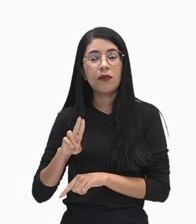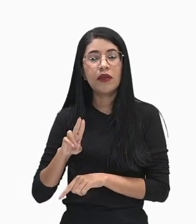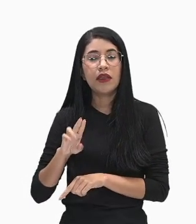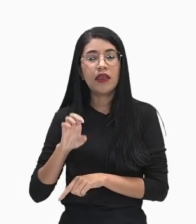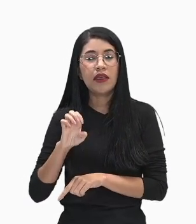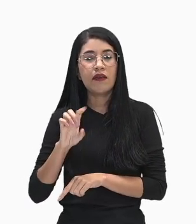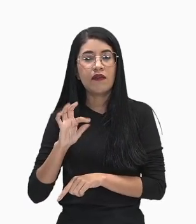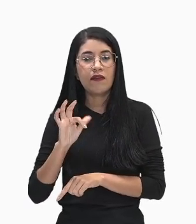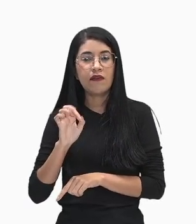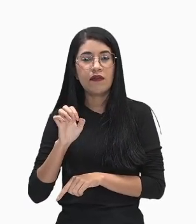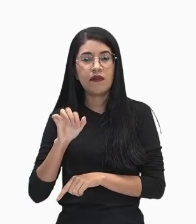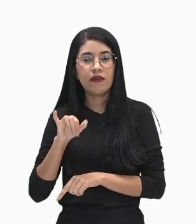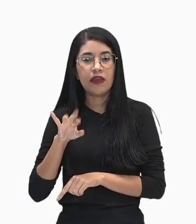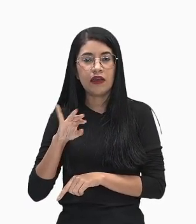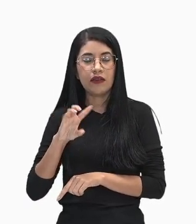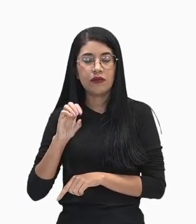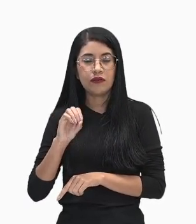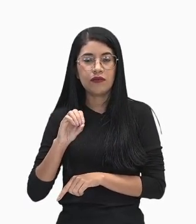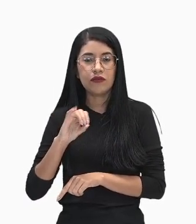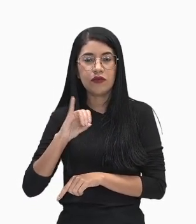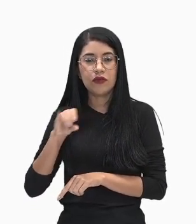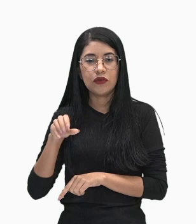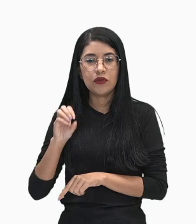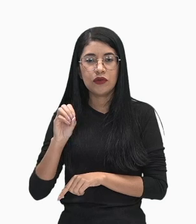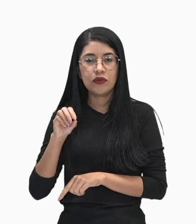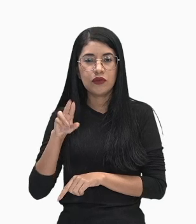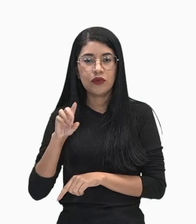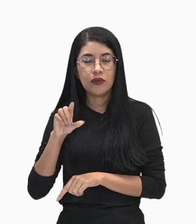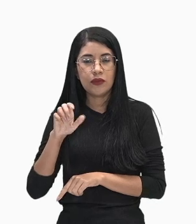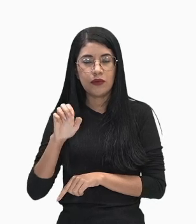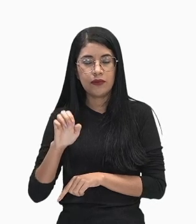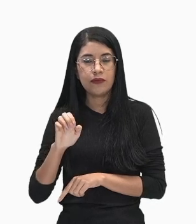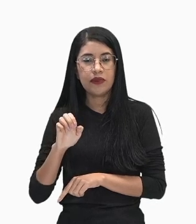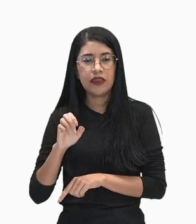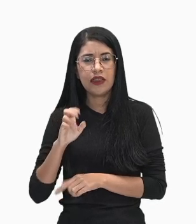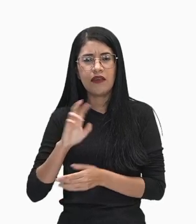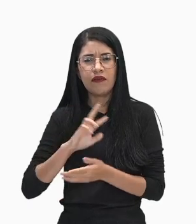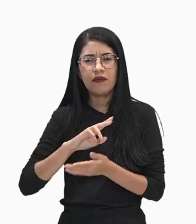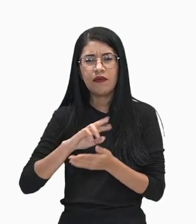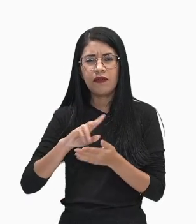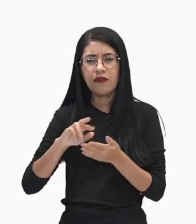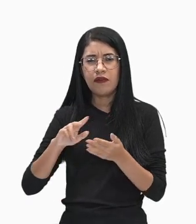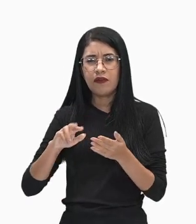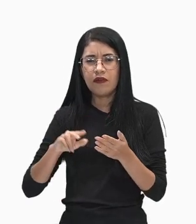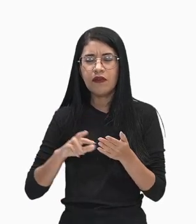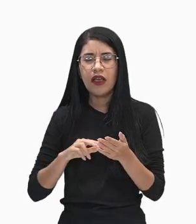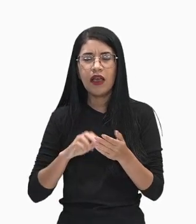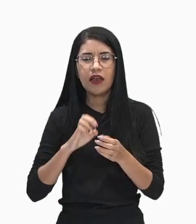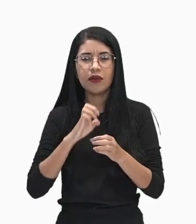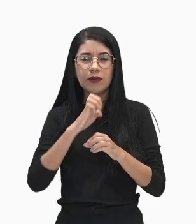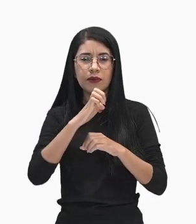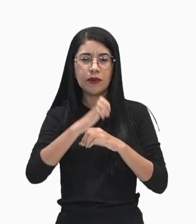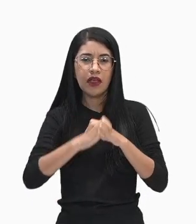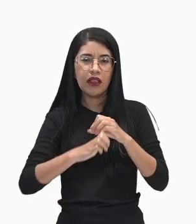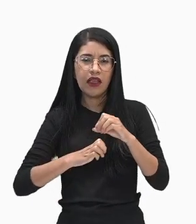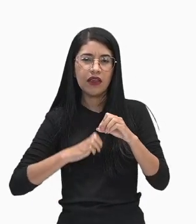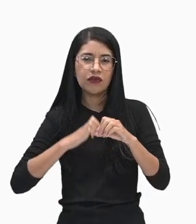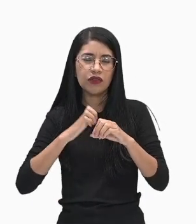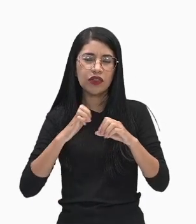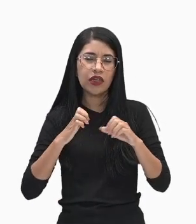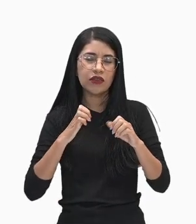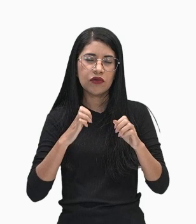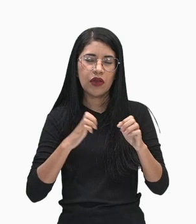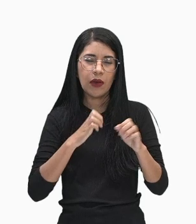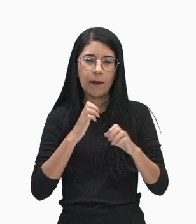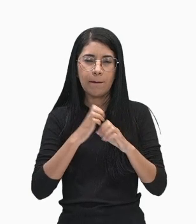efeito Joule. Ele surge dos inúmeros choques dos elétrons de um condutor quando ele é